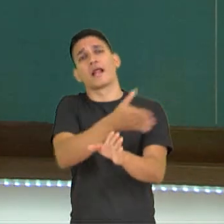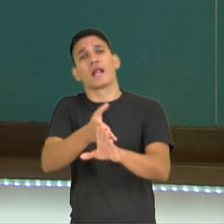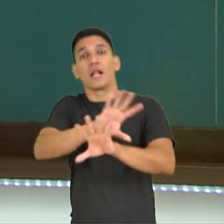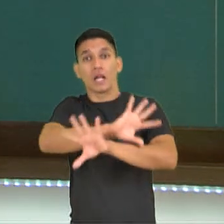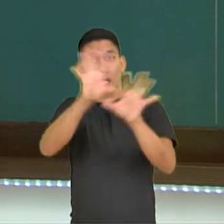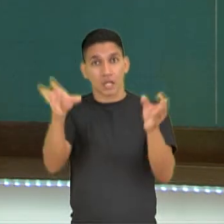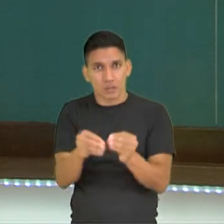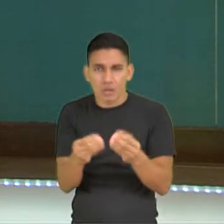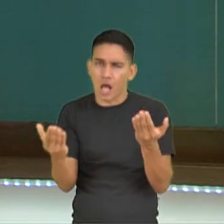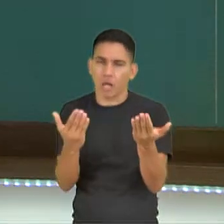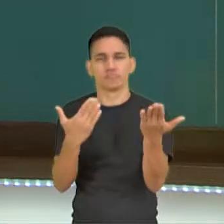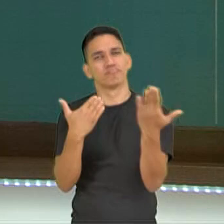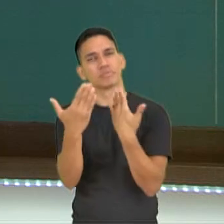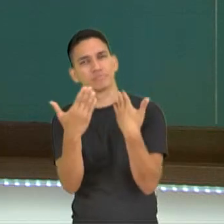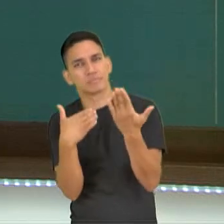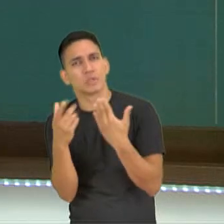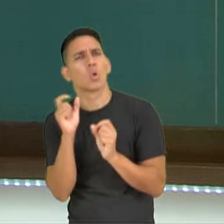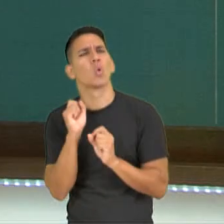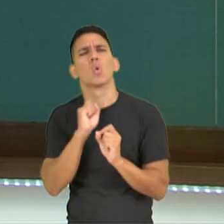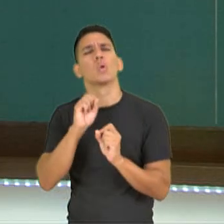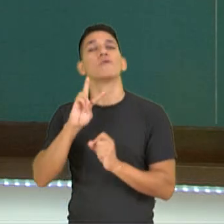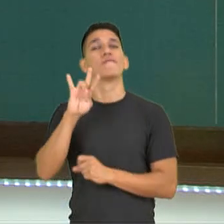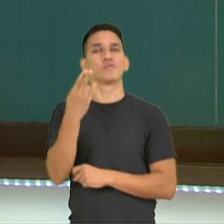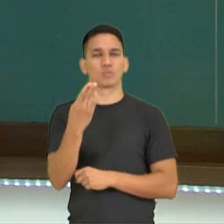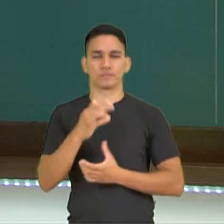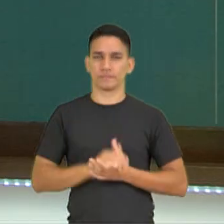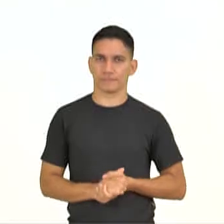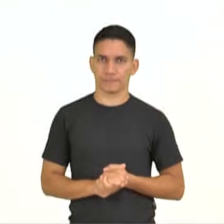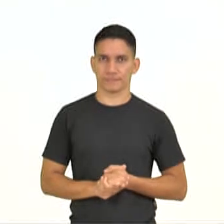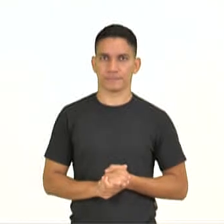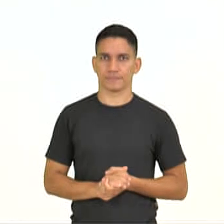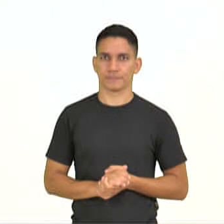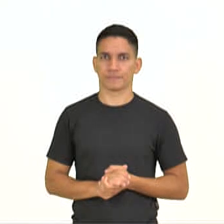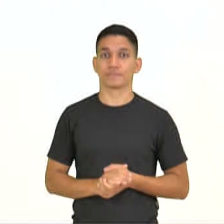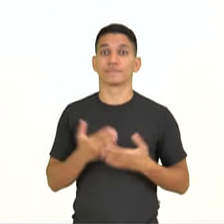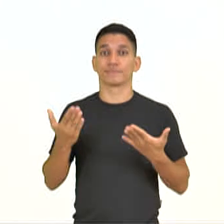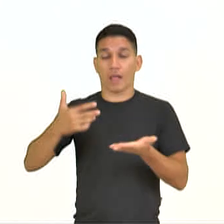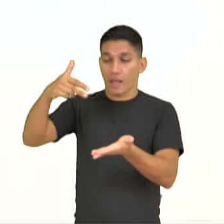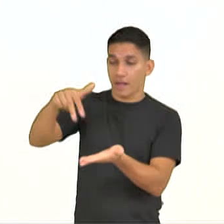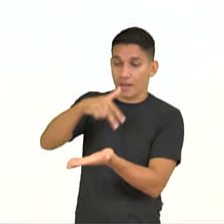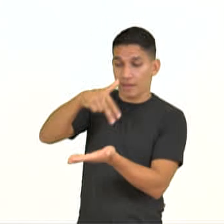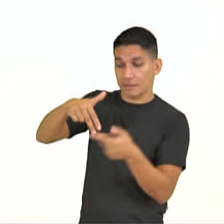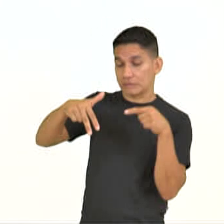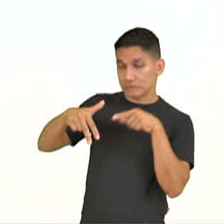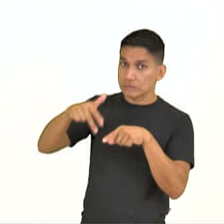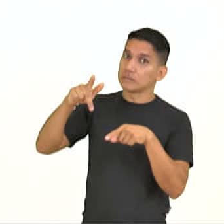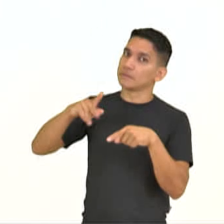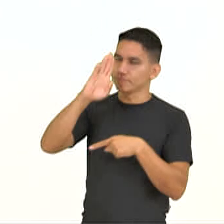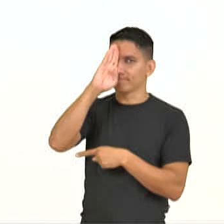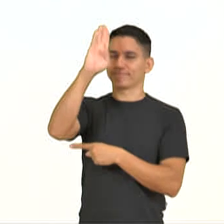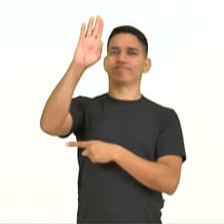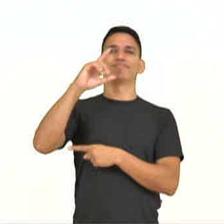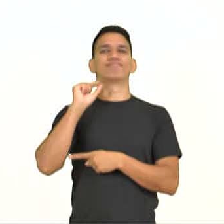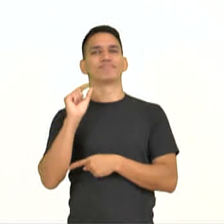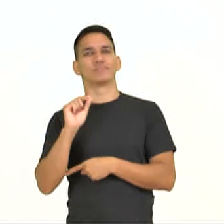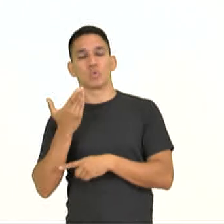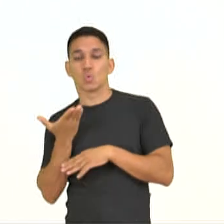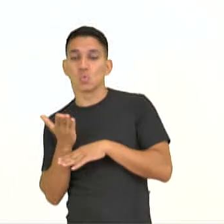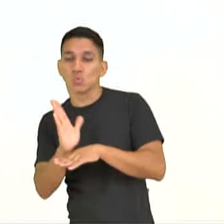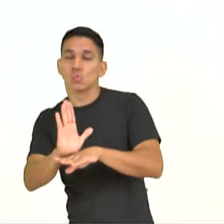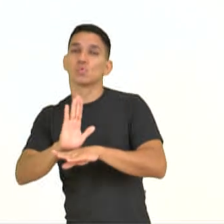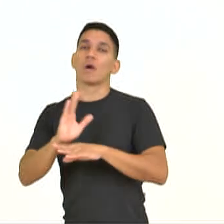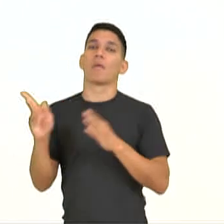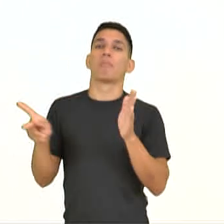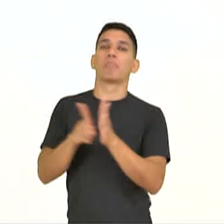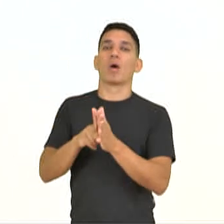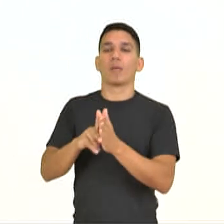Vamos conversar um pouquinho sobre o que nós vimos na aula de hoje. A dança é um elemento primordial na manutenção da